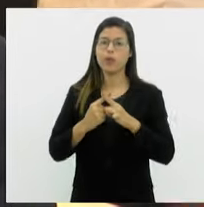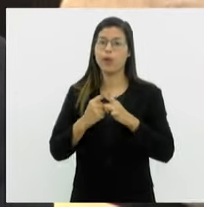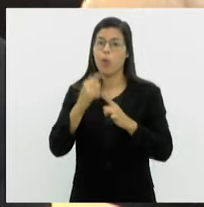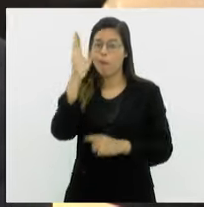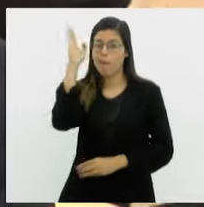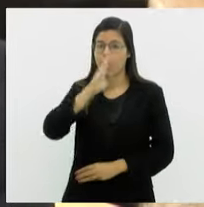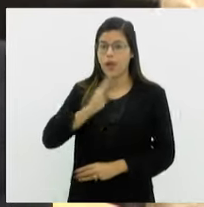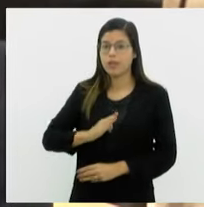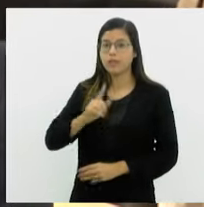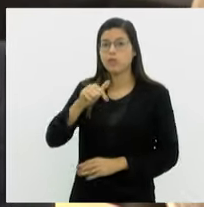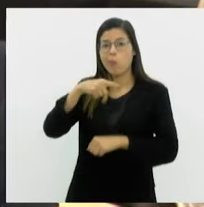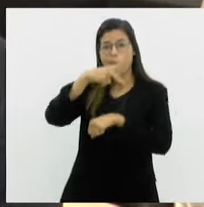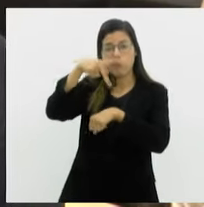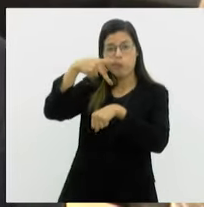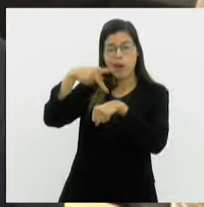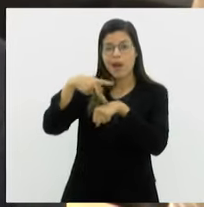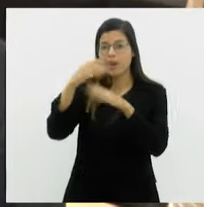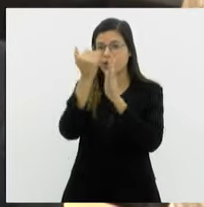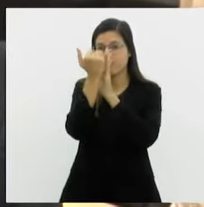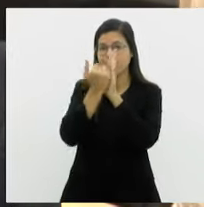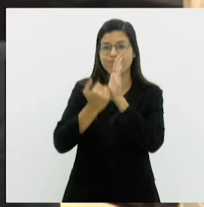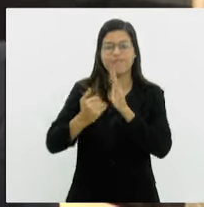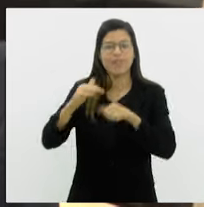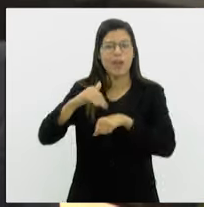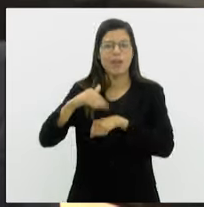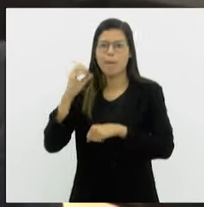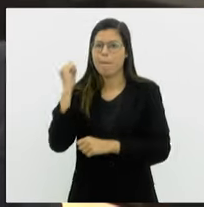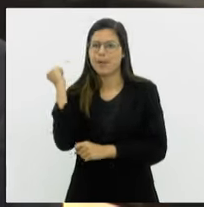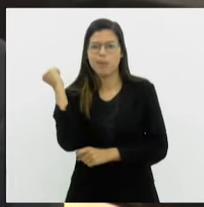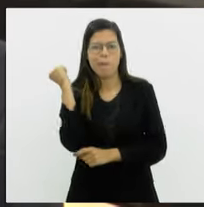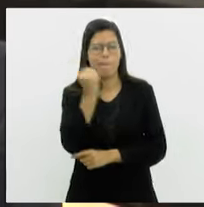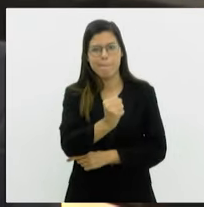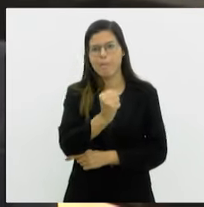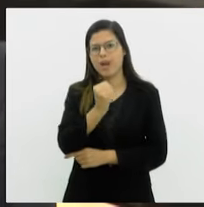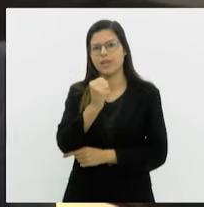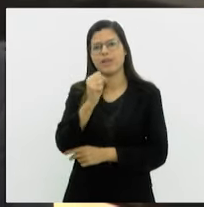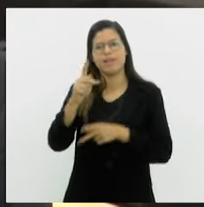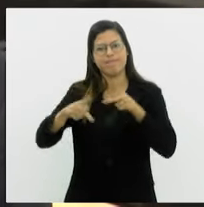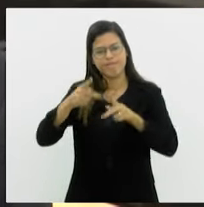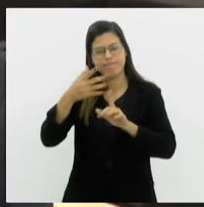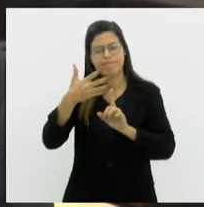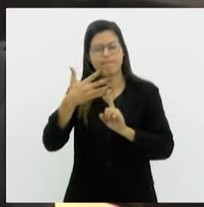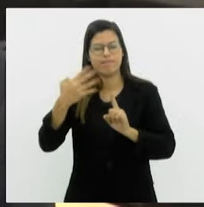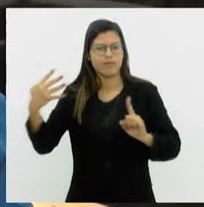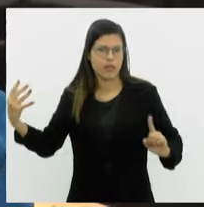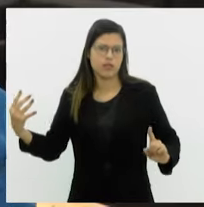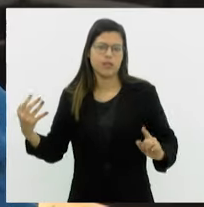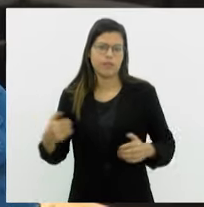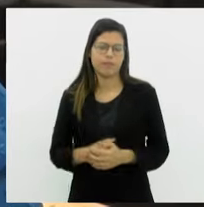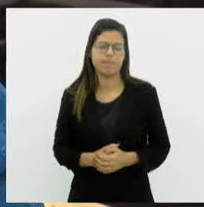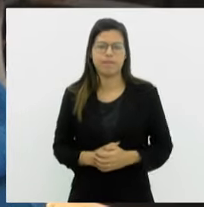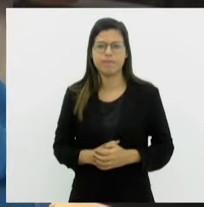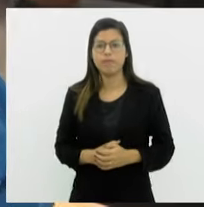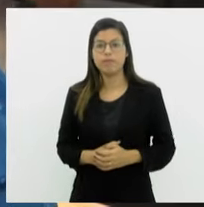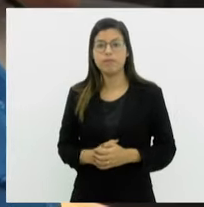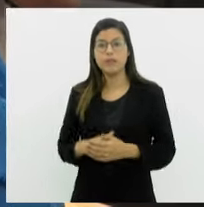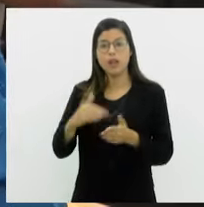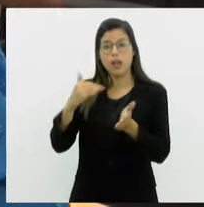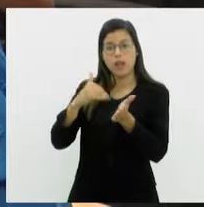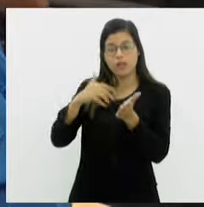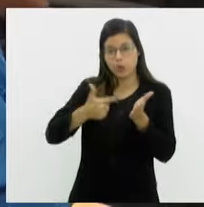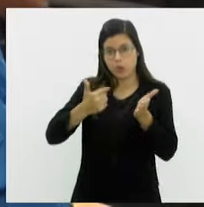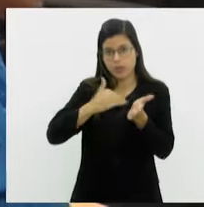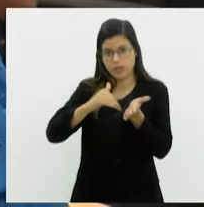Brasil como o país, no ranking do país, que mais mata essa população, mais discrimina essa população LGBT. A subsecretária estadual